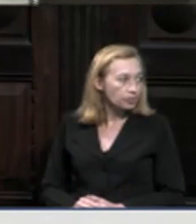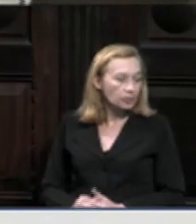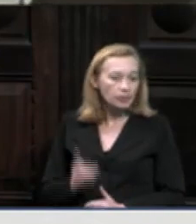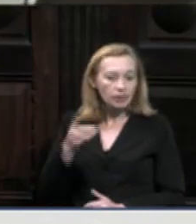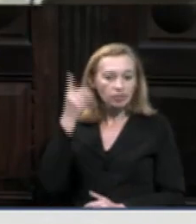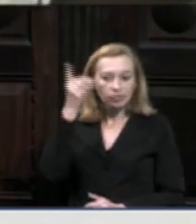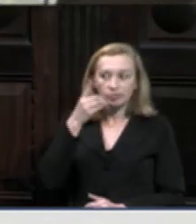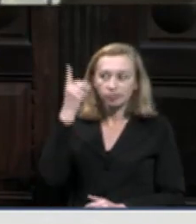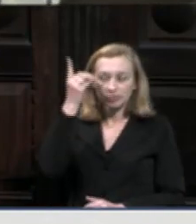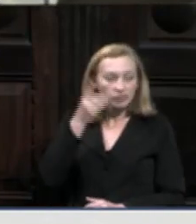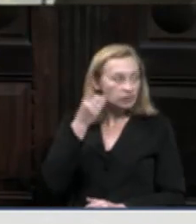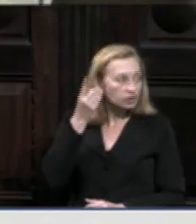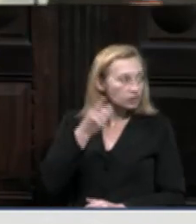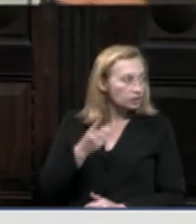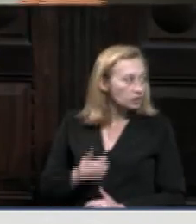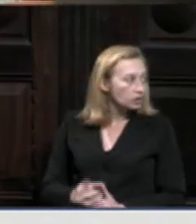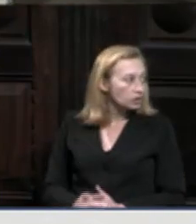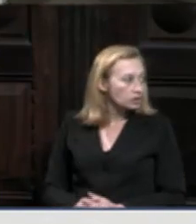deputado